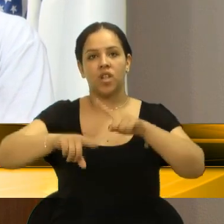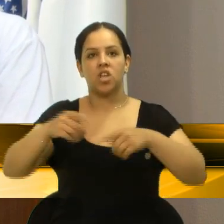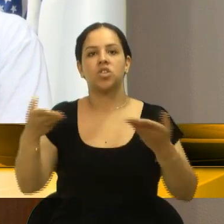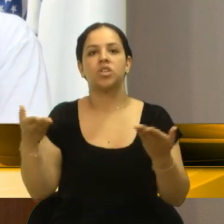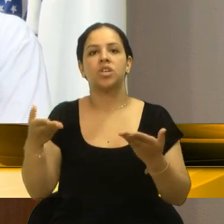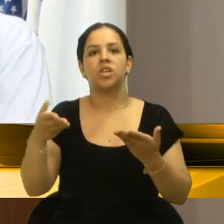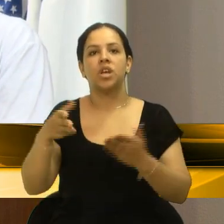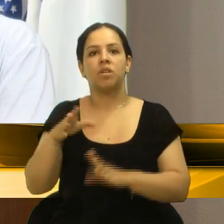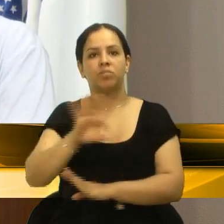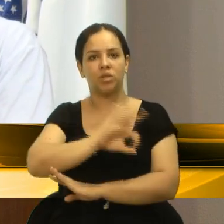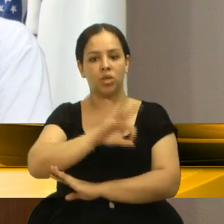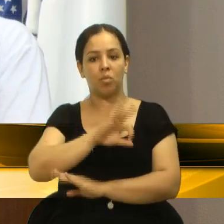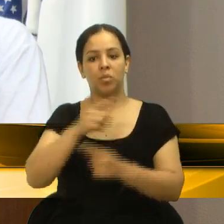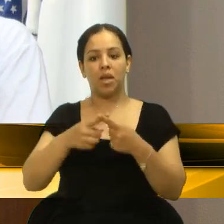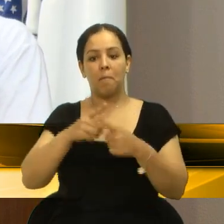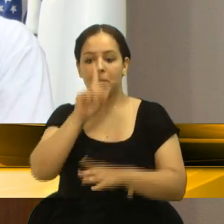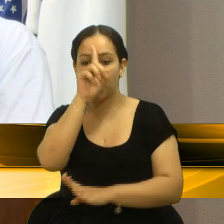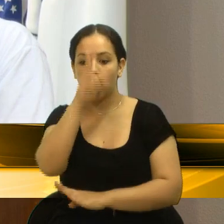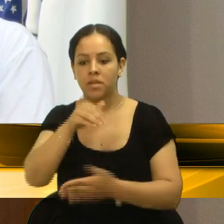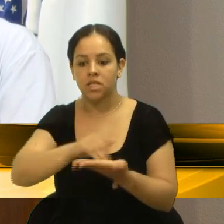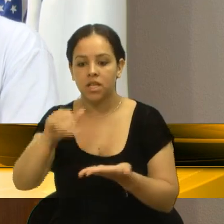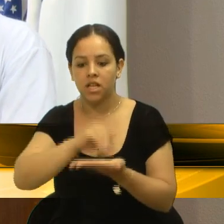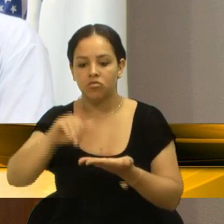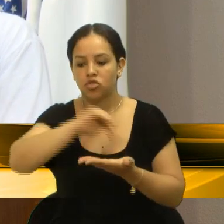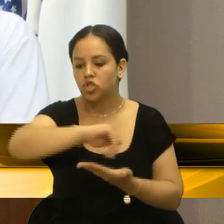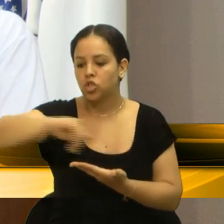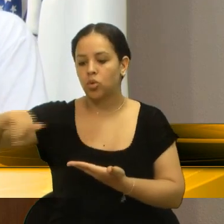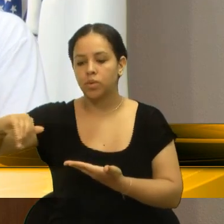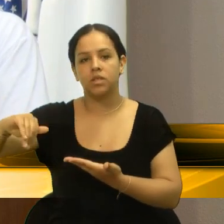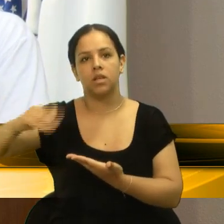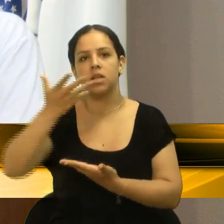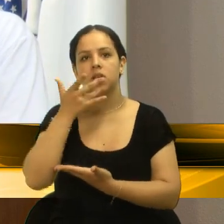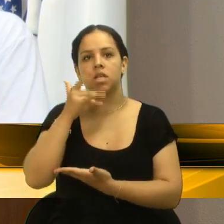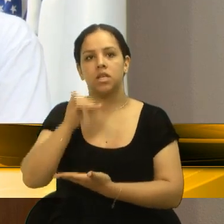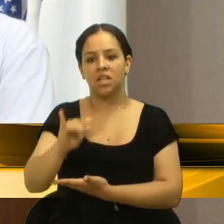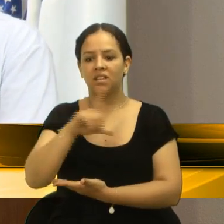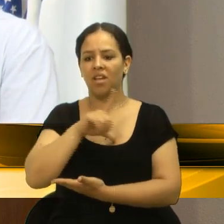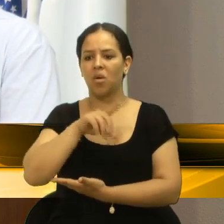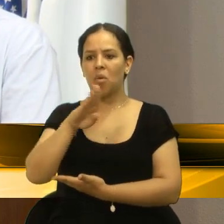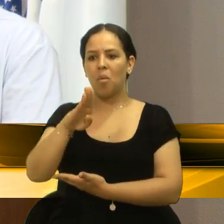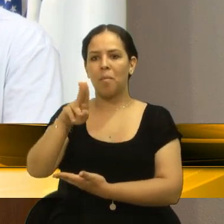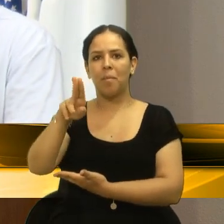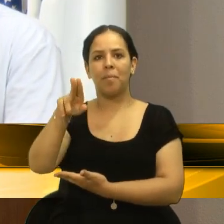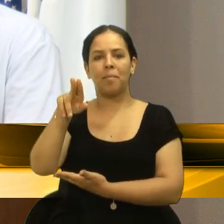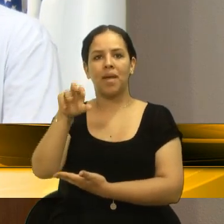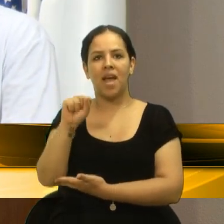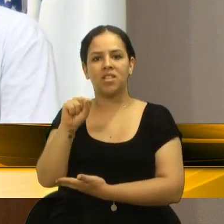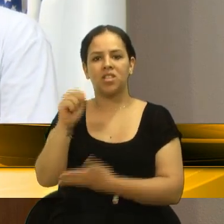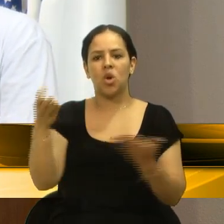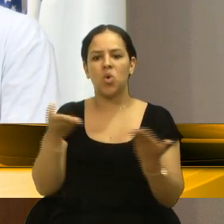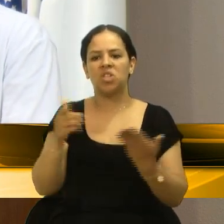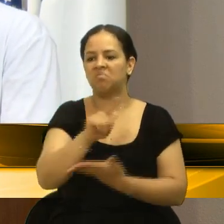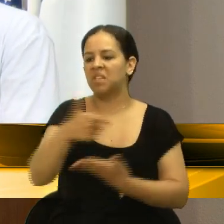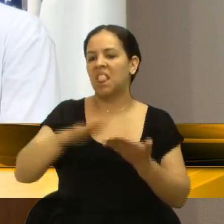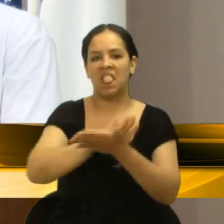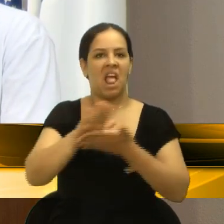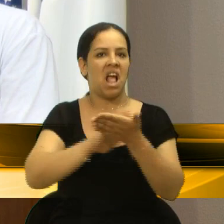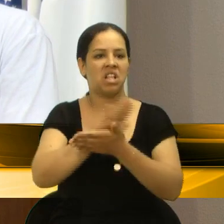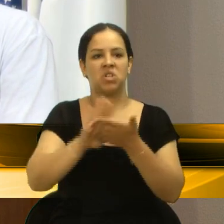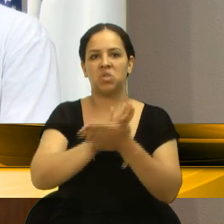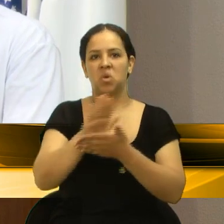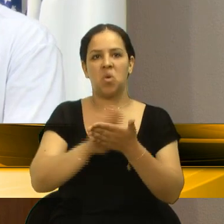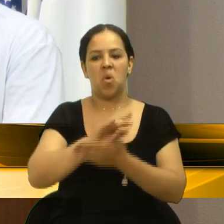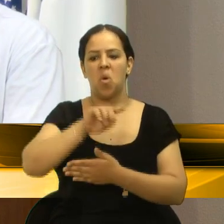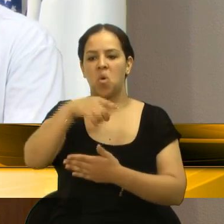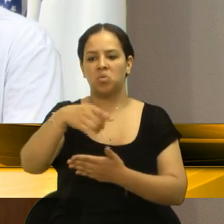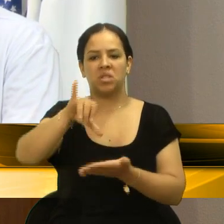a mando do secretário, foi lá e tirou as crianças e era para ter uma UBS e hoje a gente só vê entulhos. Ou aquelas outras, outros centros comunitários que